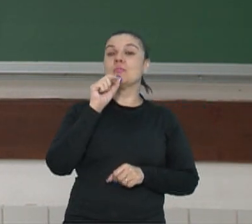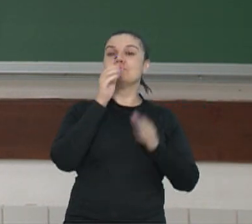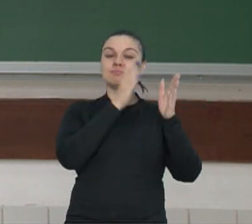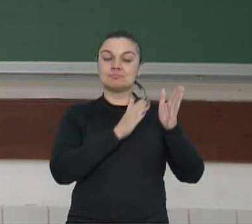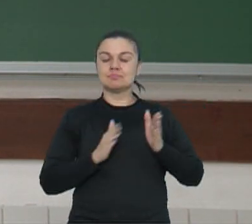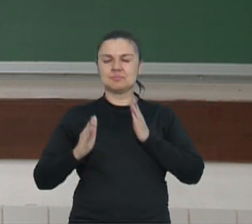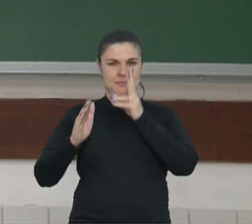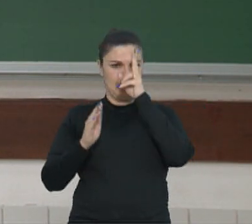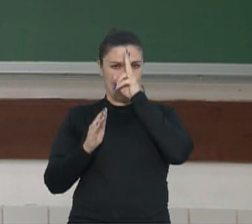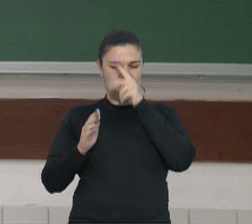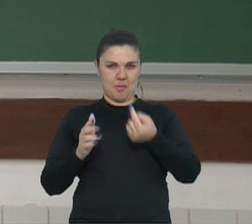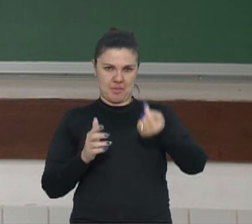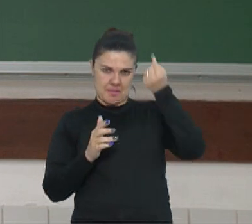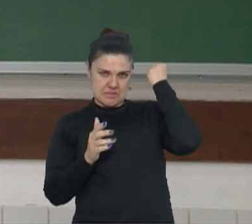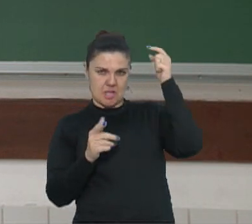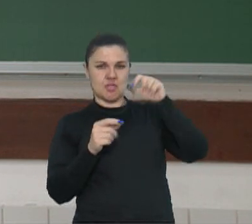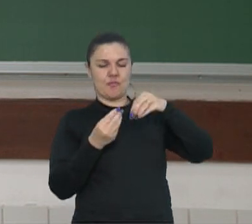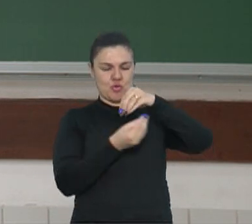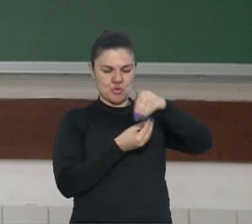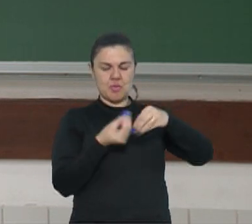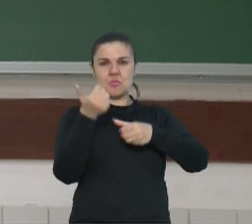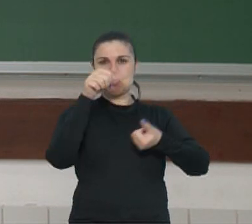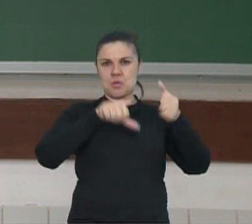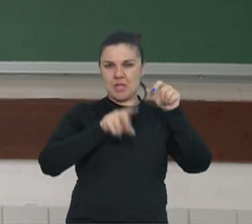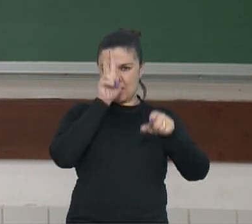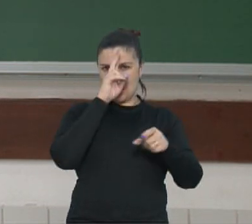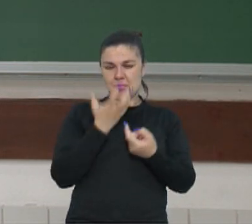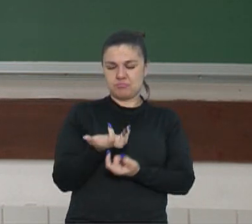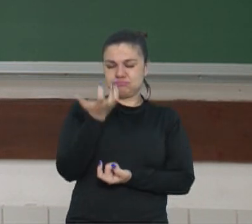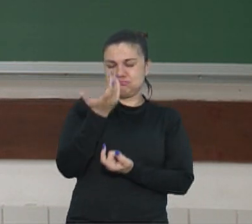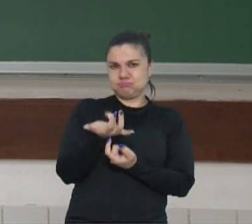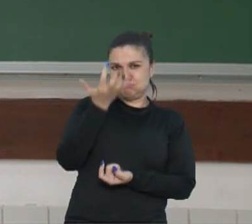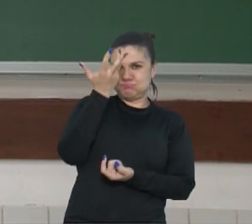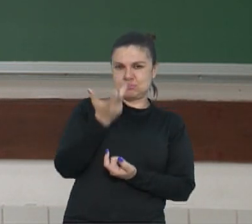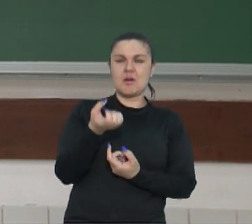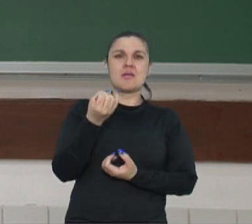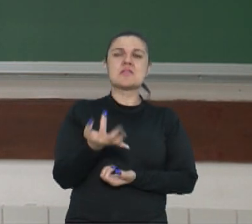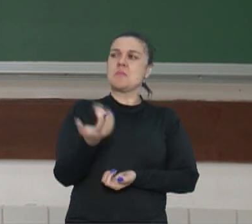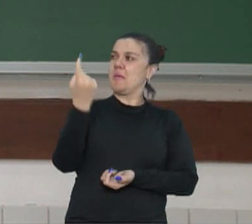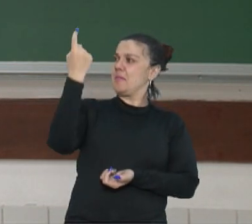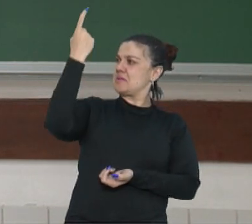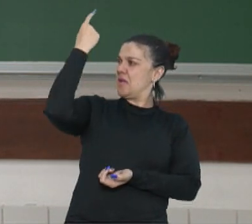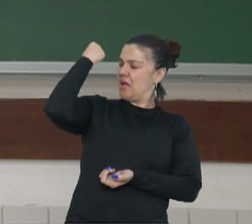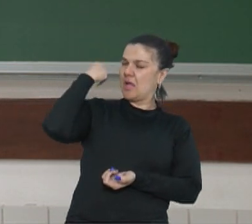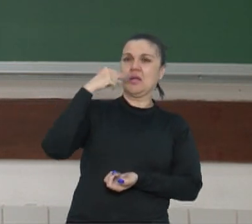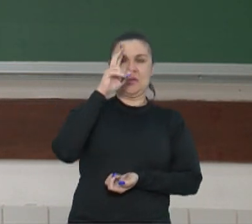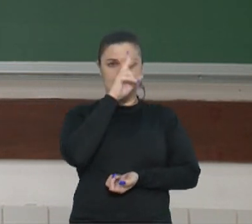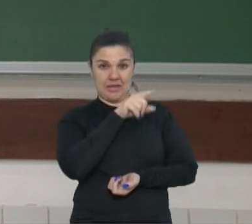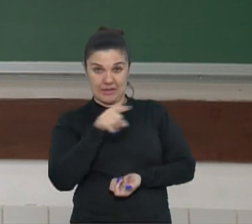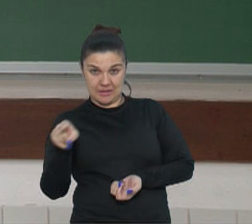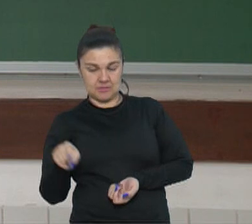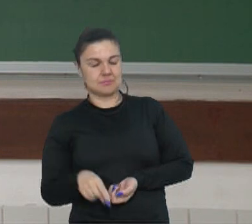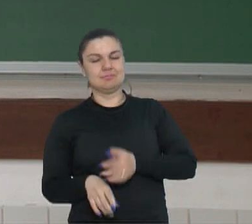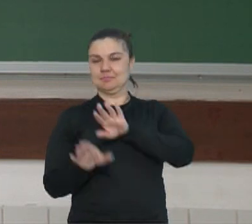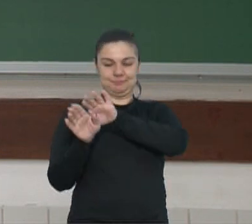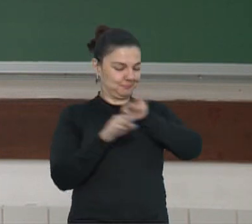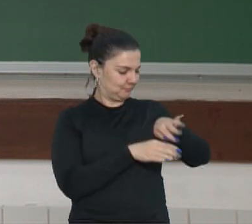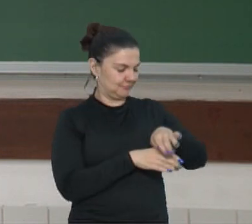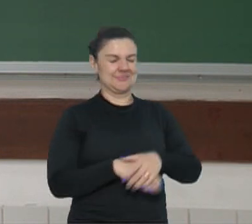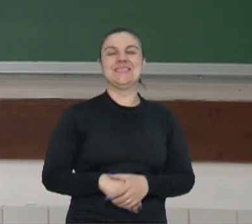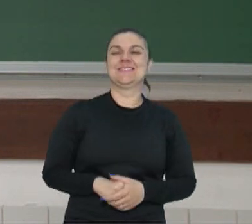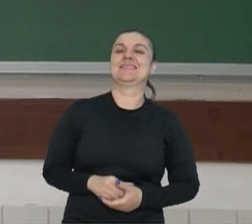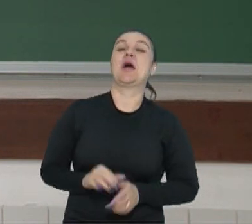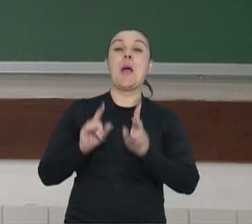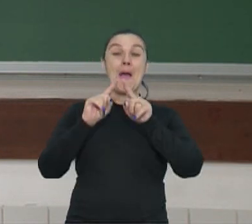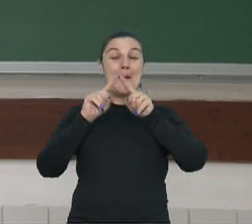produtos. Lembra na aula de reações químicas que eu trouxe a chama para vocês? Contei aquela história do flogista e tudo mais? Tá, não é bem essa parte. Mas eu